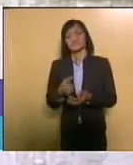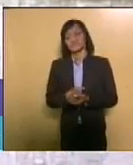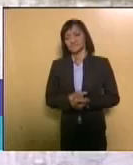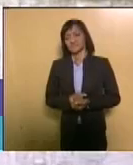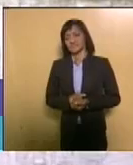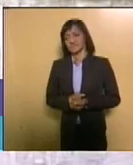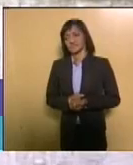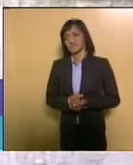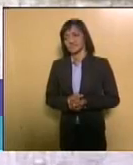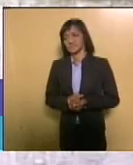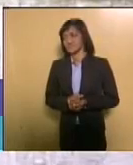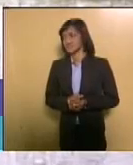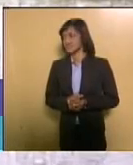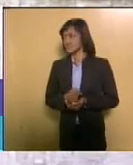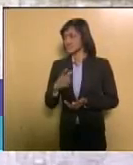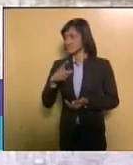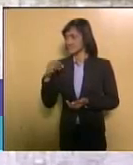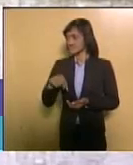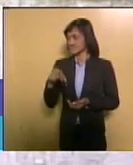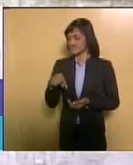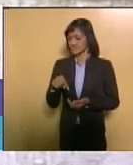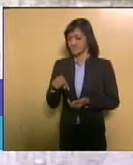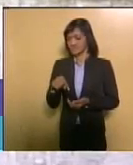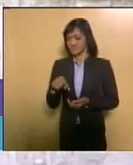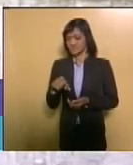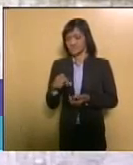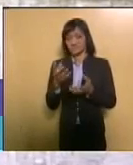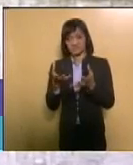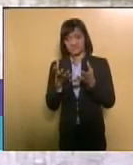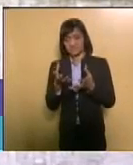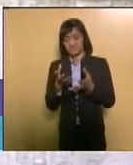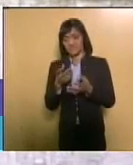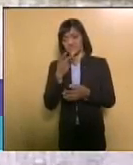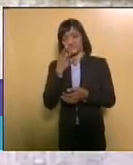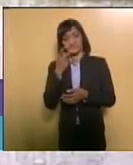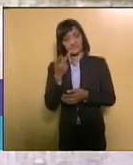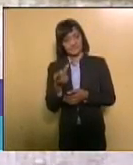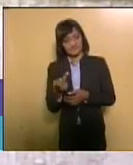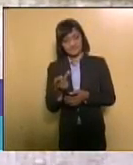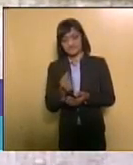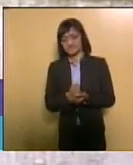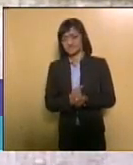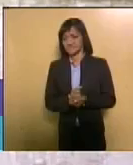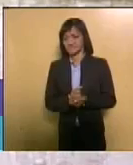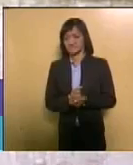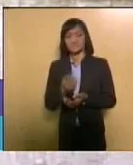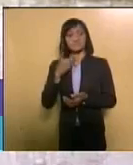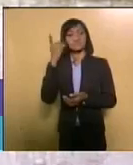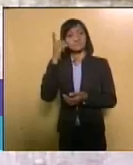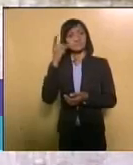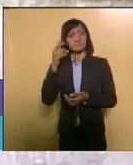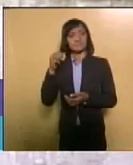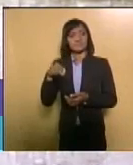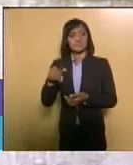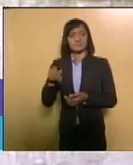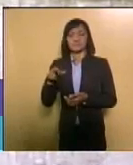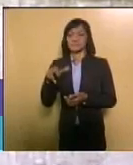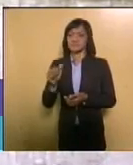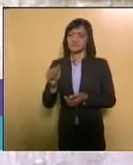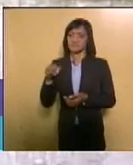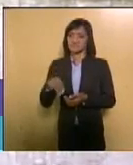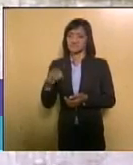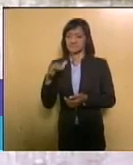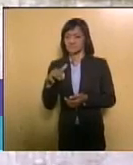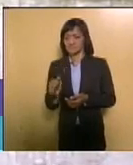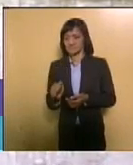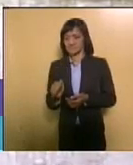eh nós temos aqui os nossos eu quero aqui registrar que a a deputada Maria Mendonça Ela